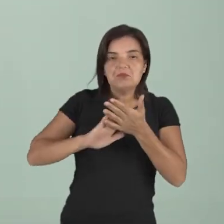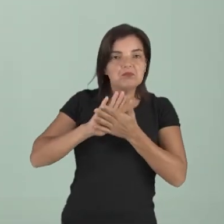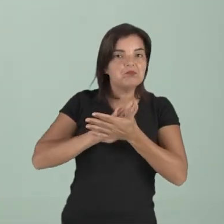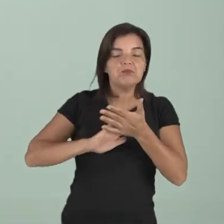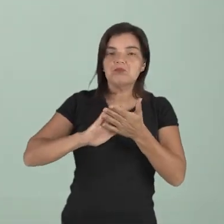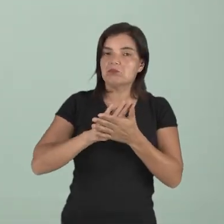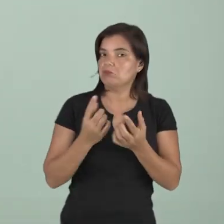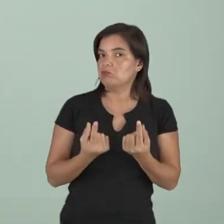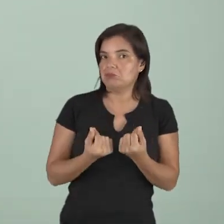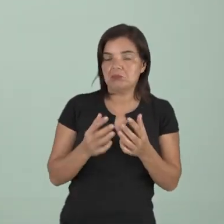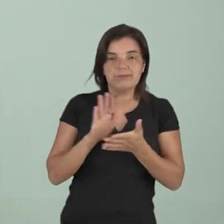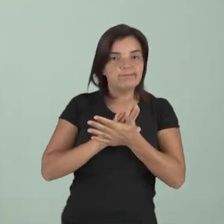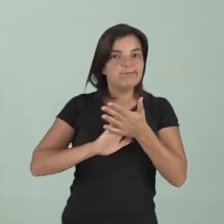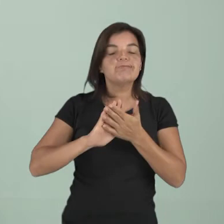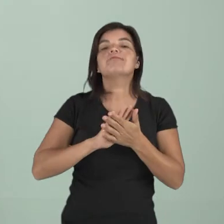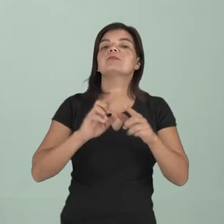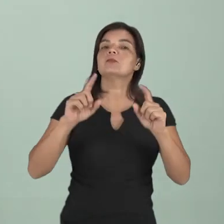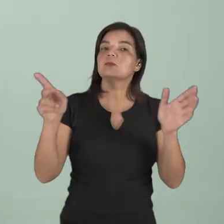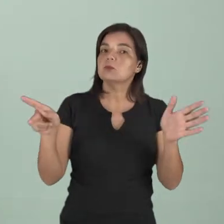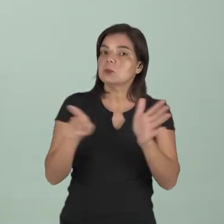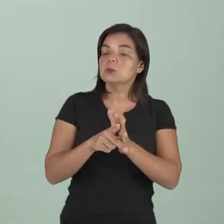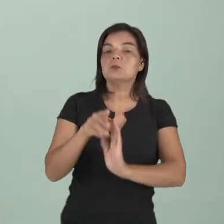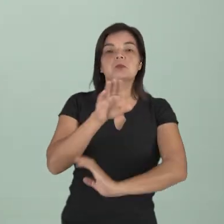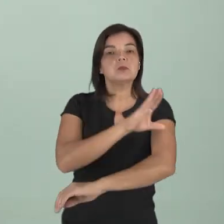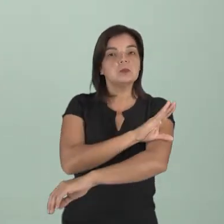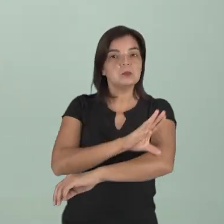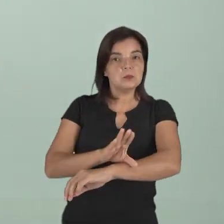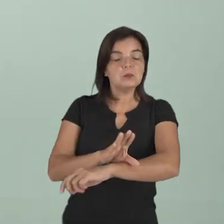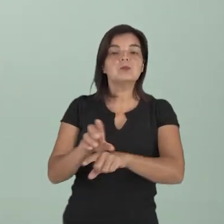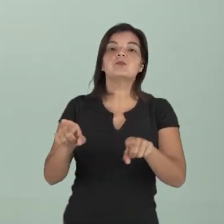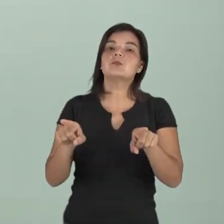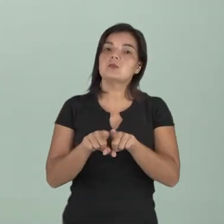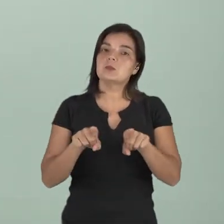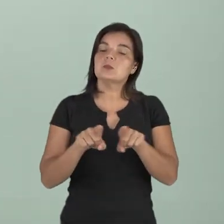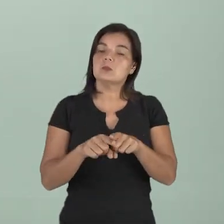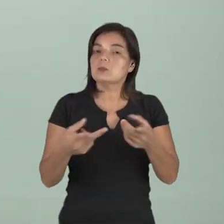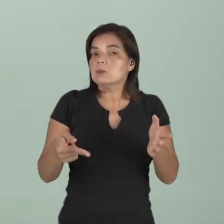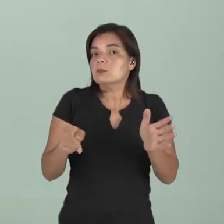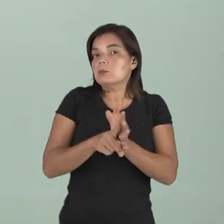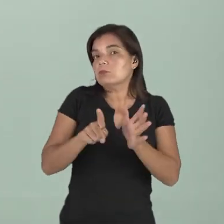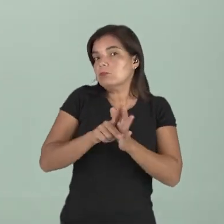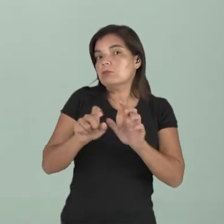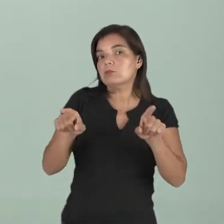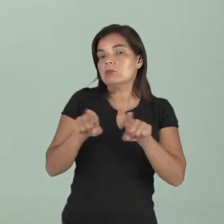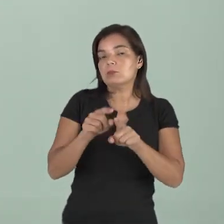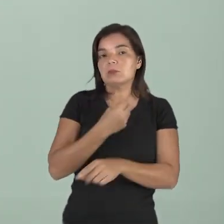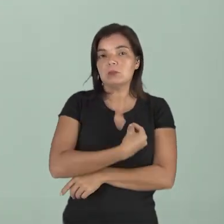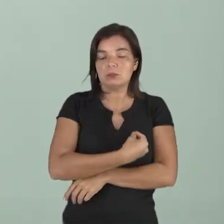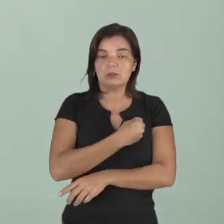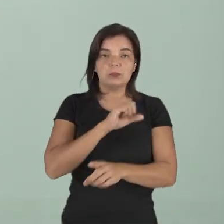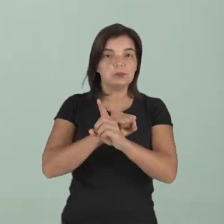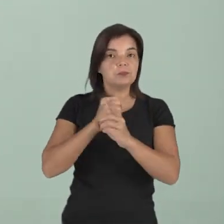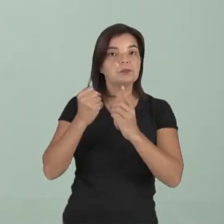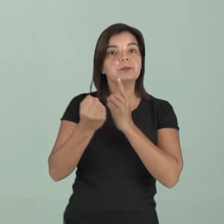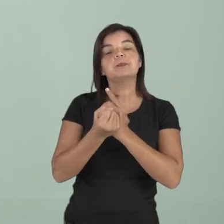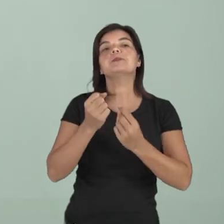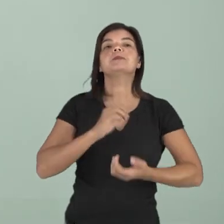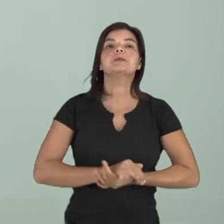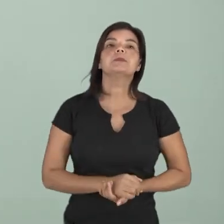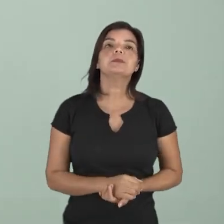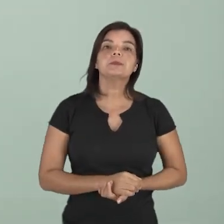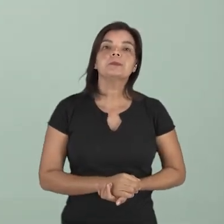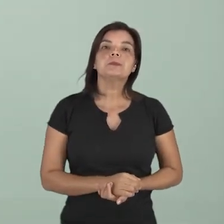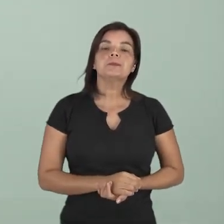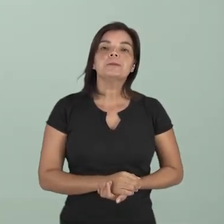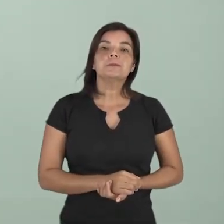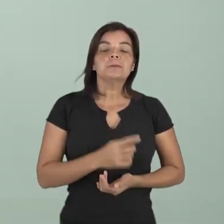de interesse financeiro, certo? Era para a própria cultura e para a própria forma de se viver em sociedade.